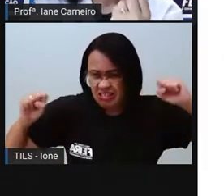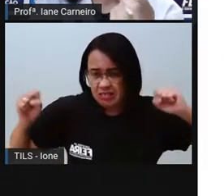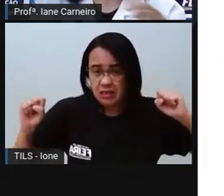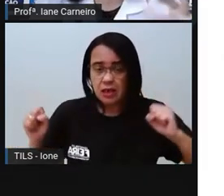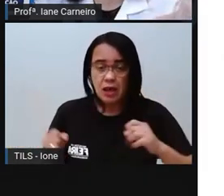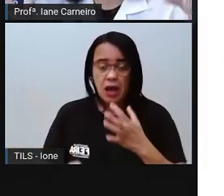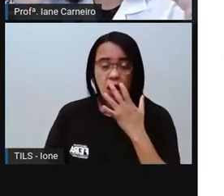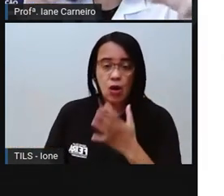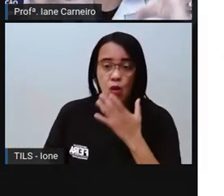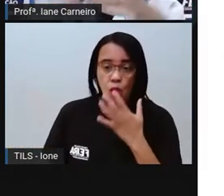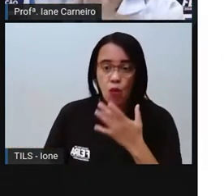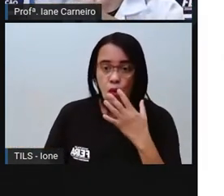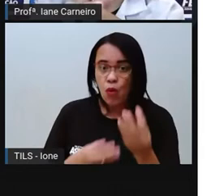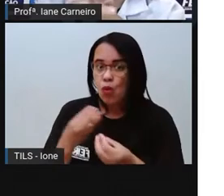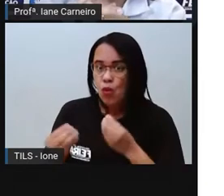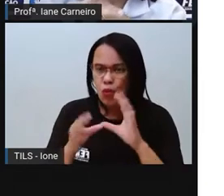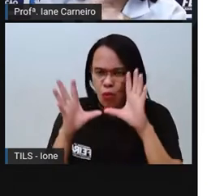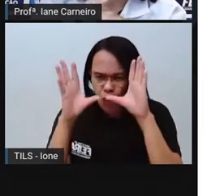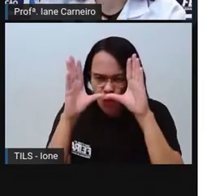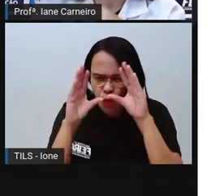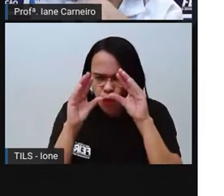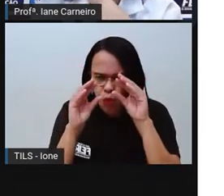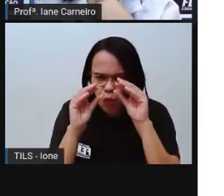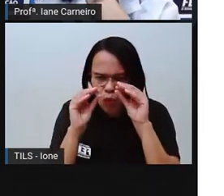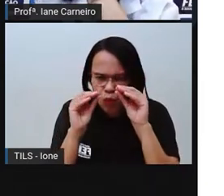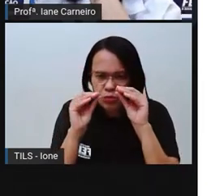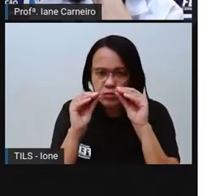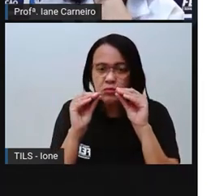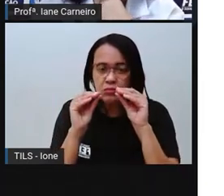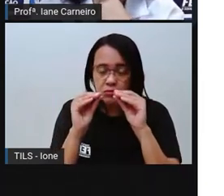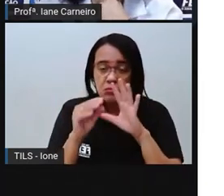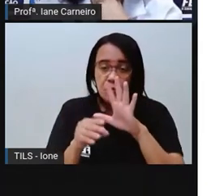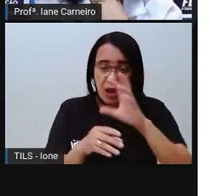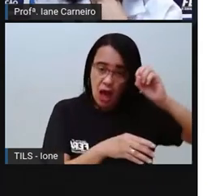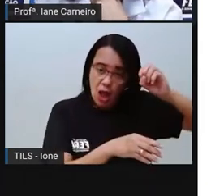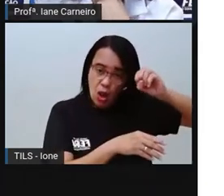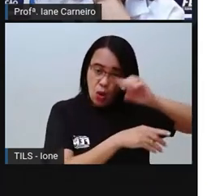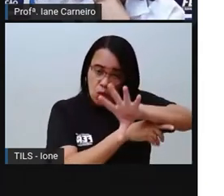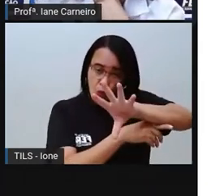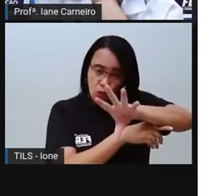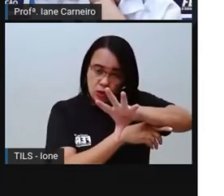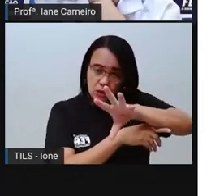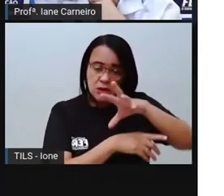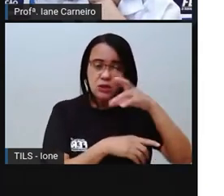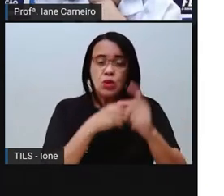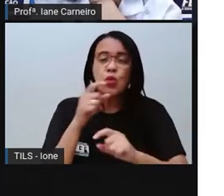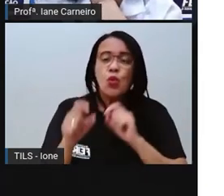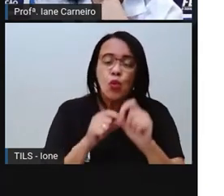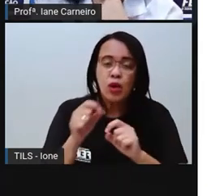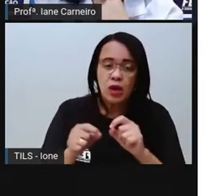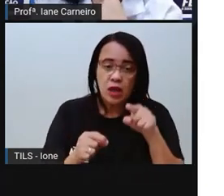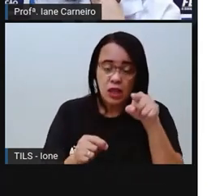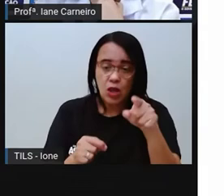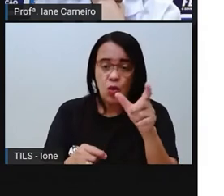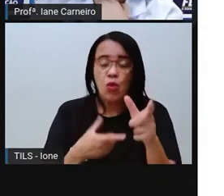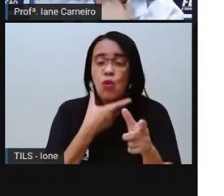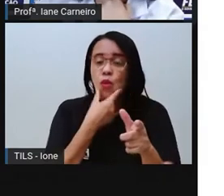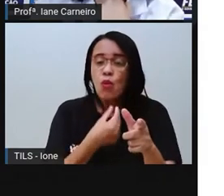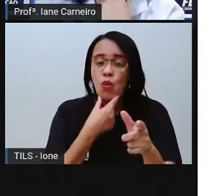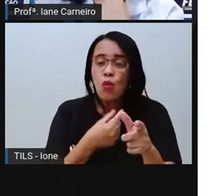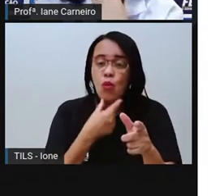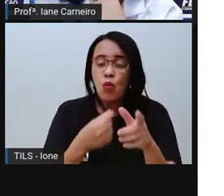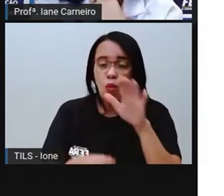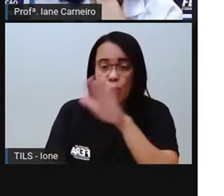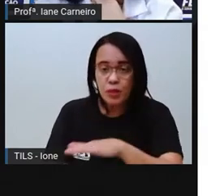escuros, iluminando o que o menino tinha feito, né? E o que foi que ele tinha feito? Ele pegou um presente, né, dentro do